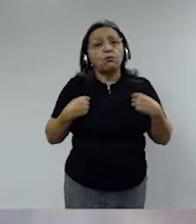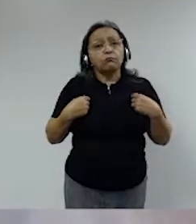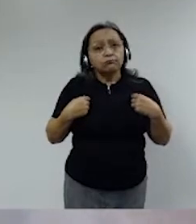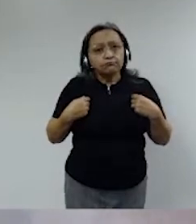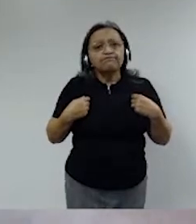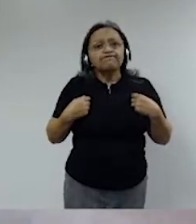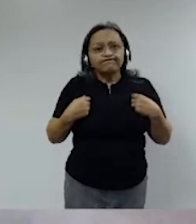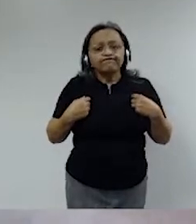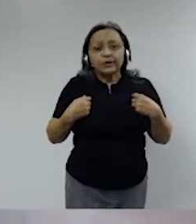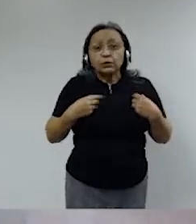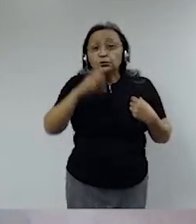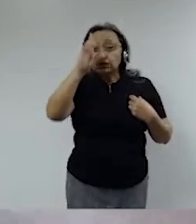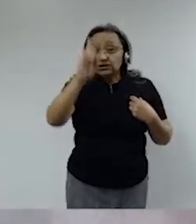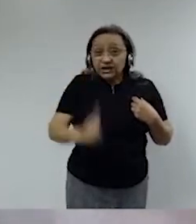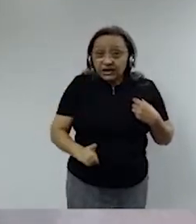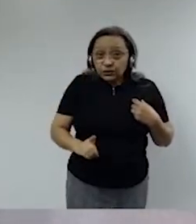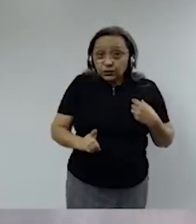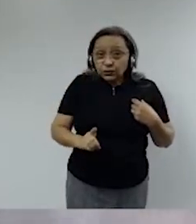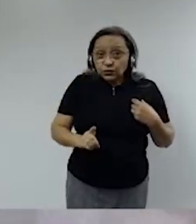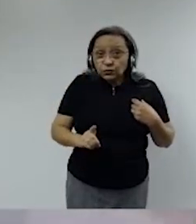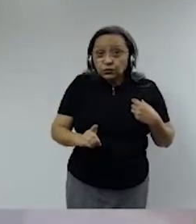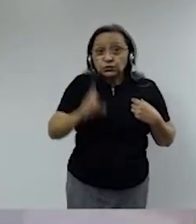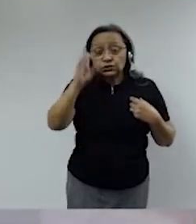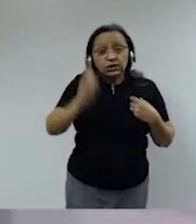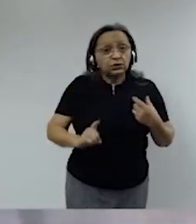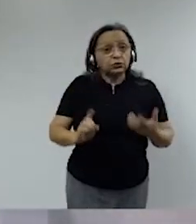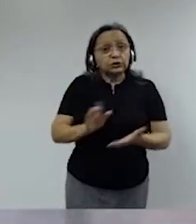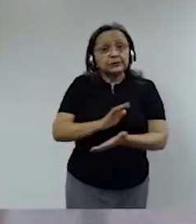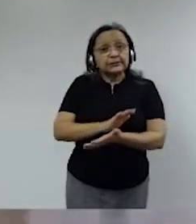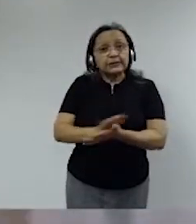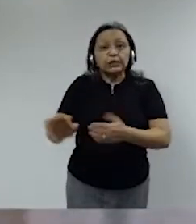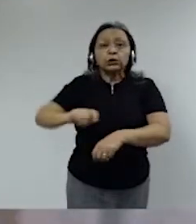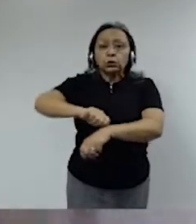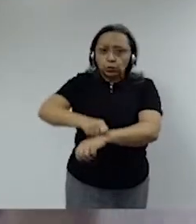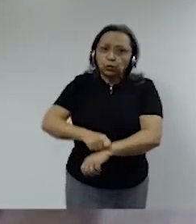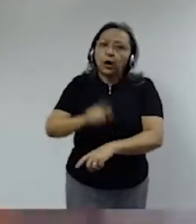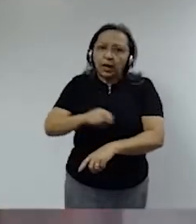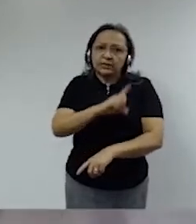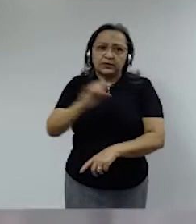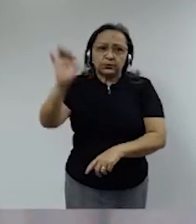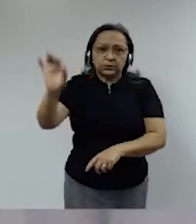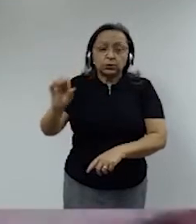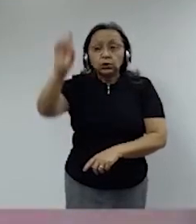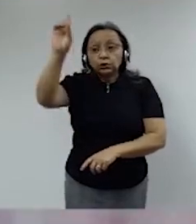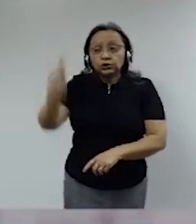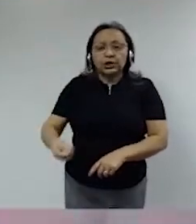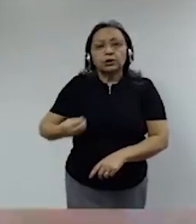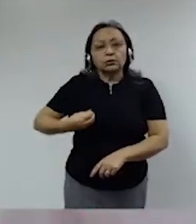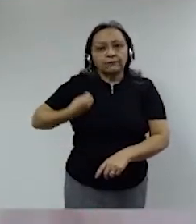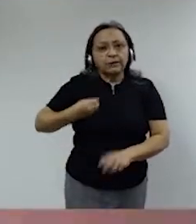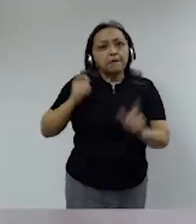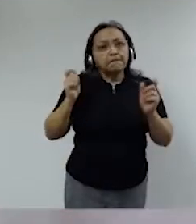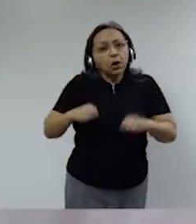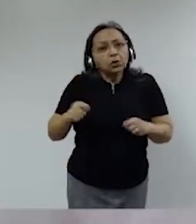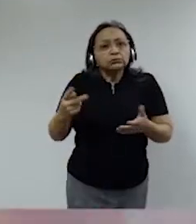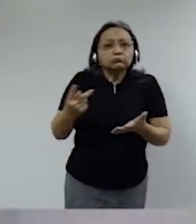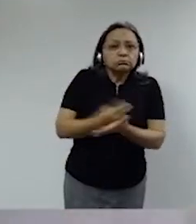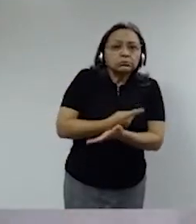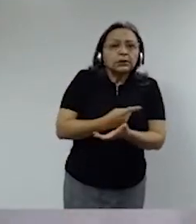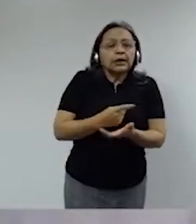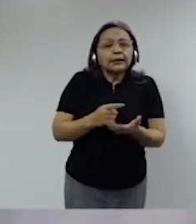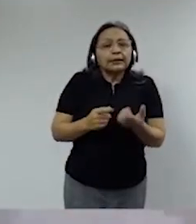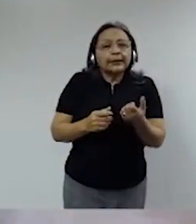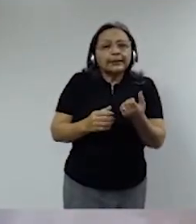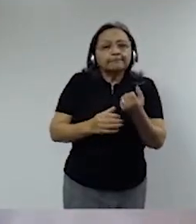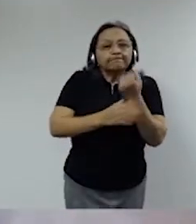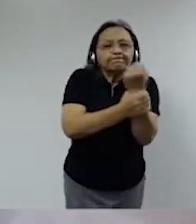torturado, de não ser reduzido a condição análoga de escravo, é um direito absoluto. O direito à vida pode ceder, infelizmente, em caso de uma legítima defesa, etc. Não